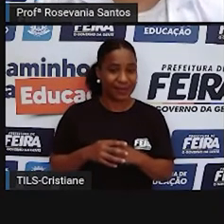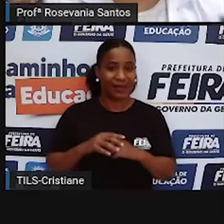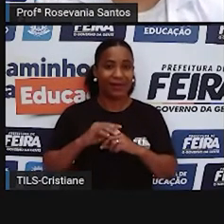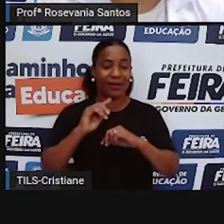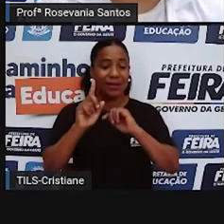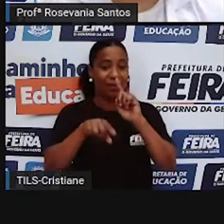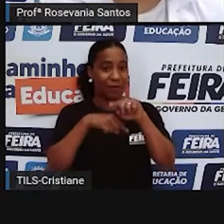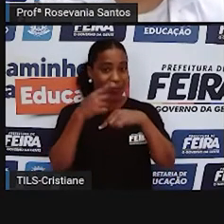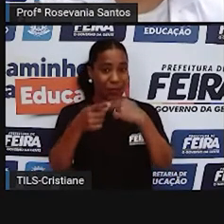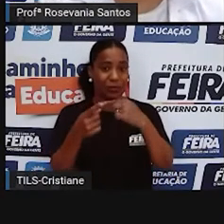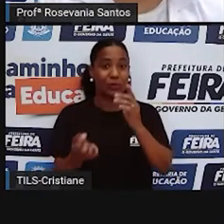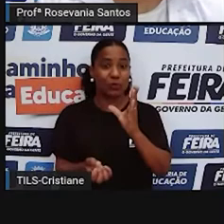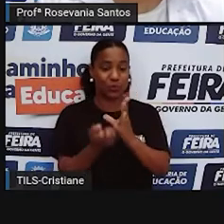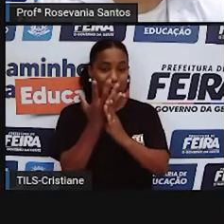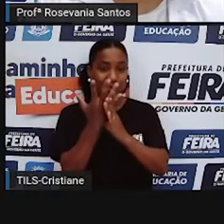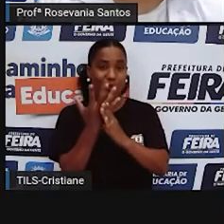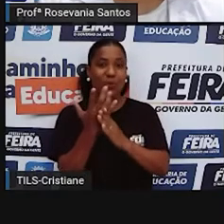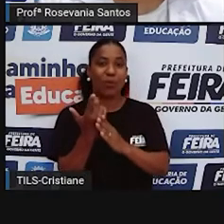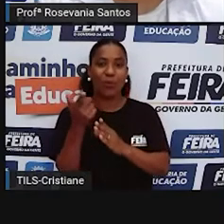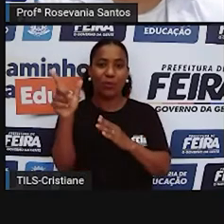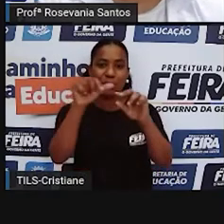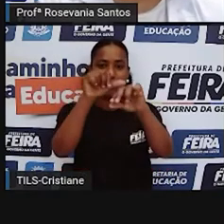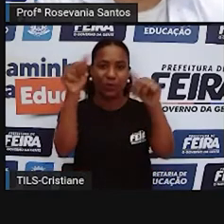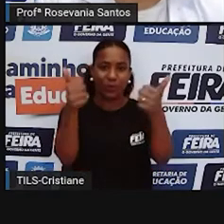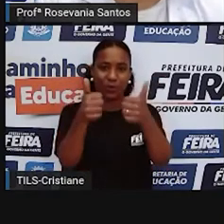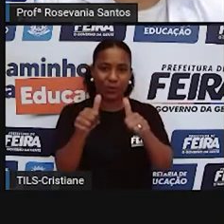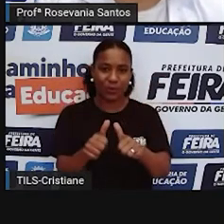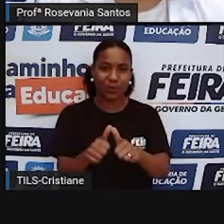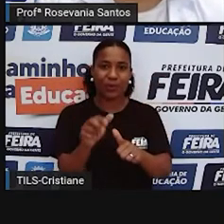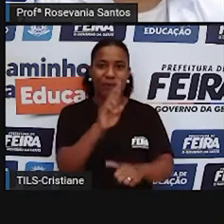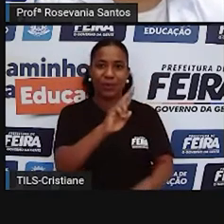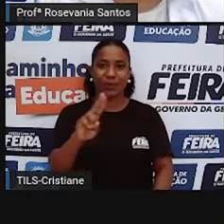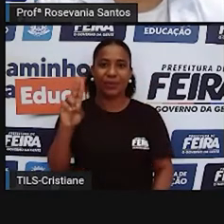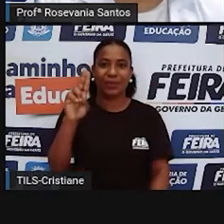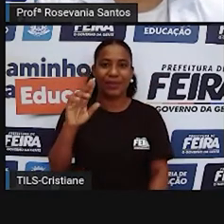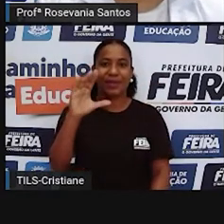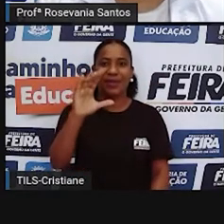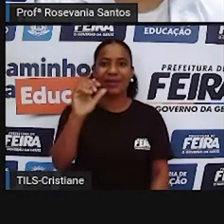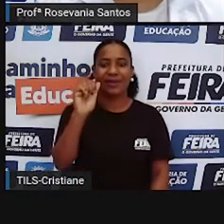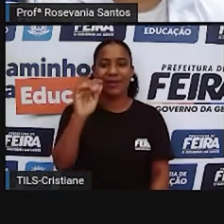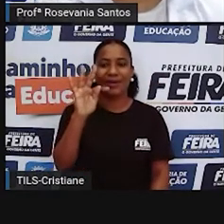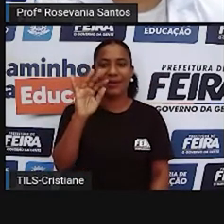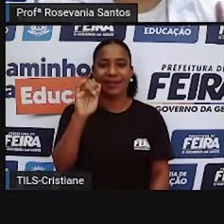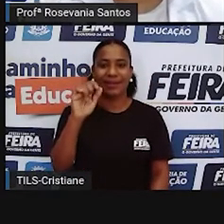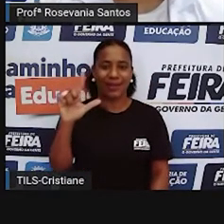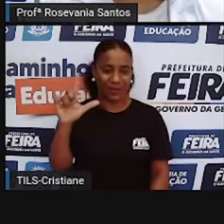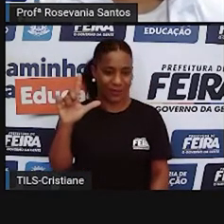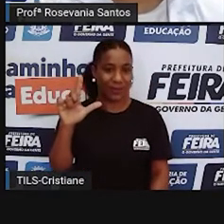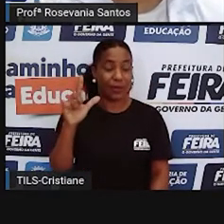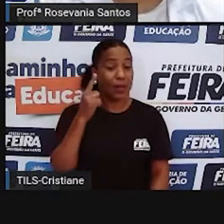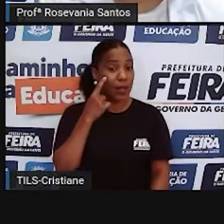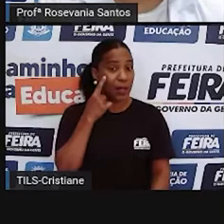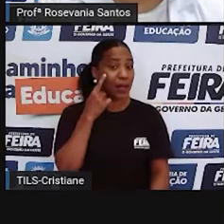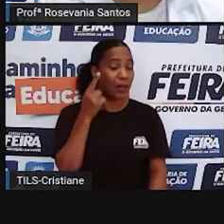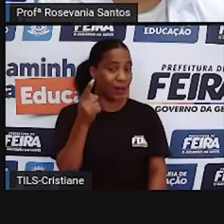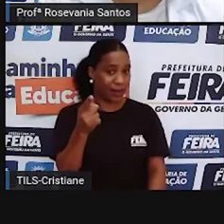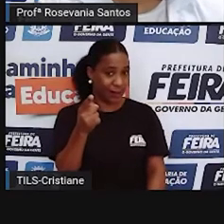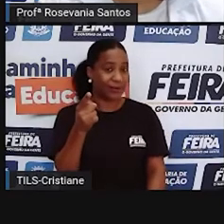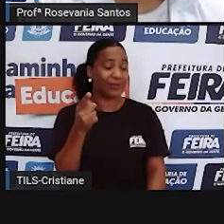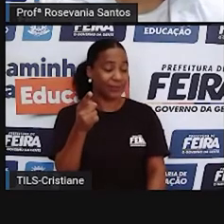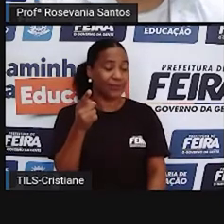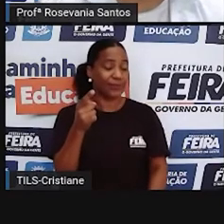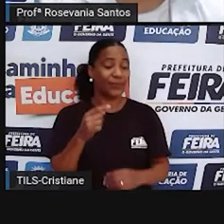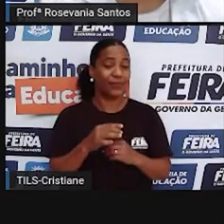ou Catalhuque, né, a depender da pronúncia, que, né, veio e desbancou isso. Ele hoje